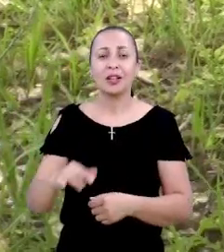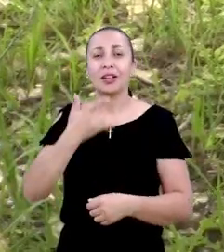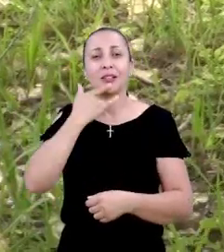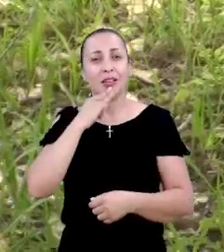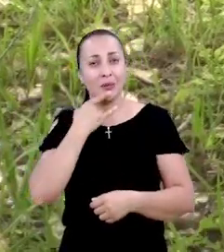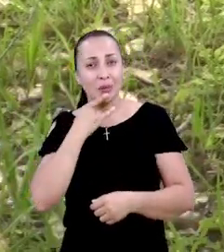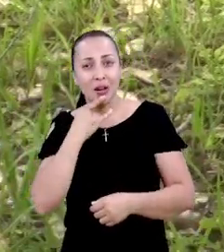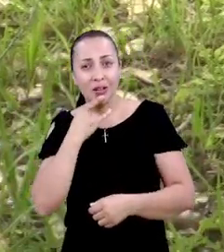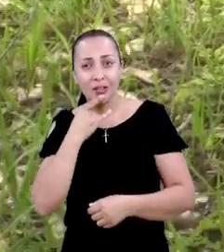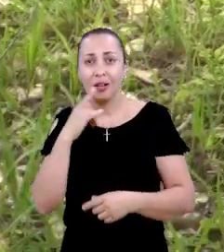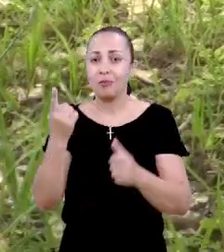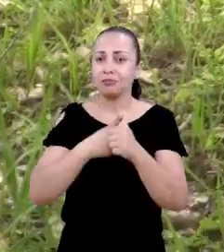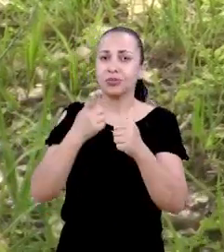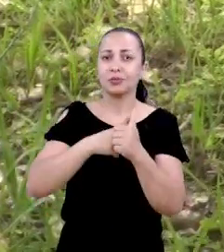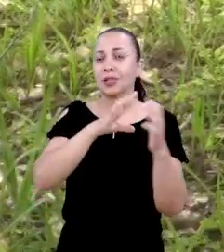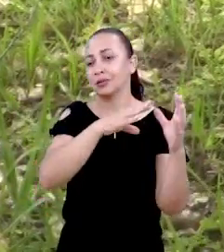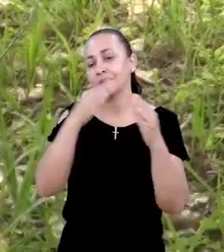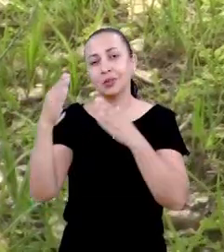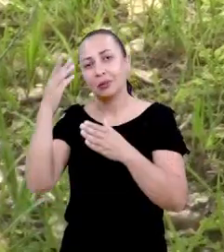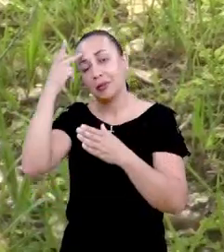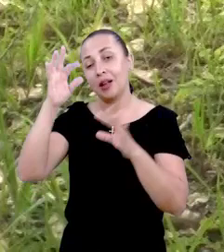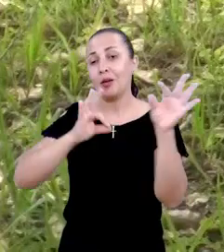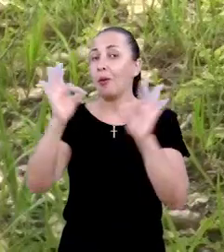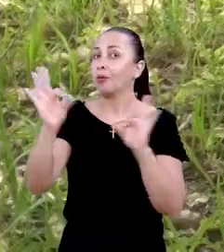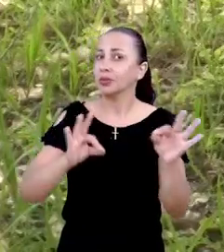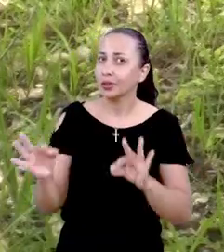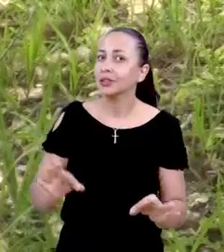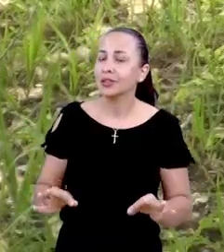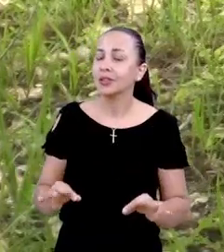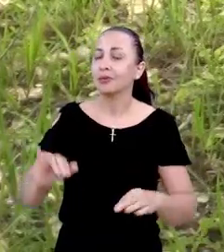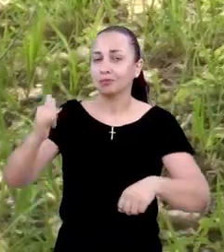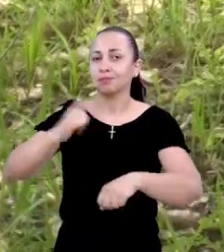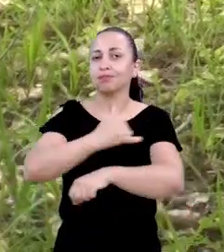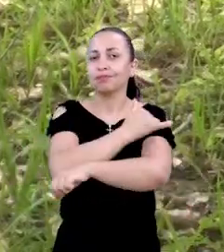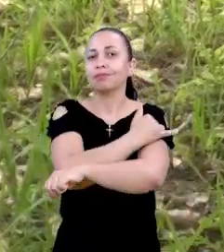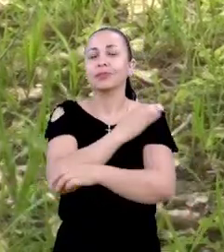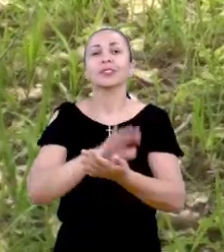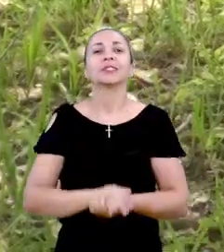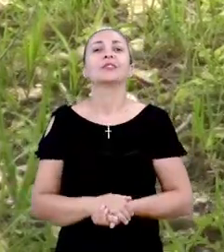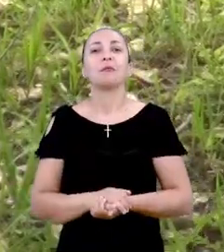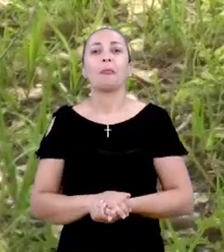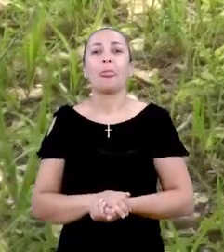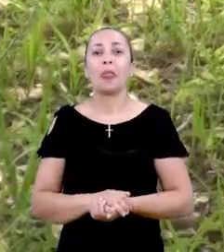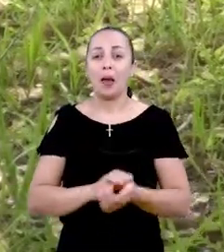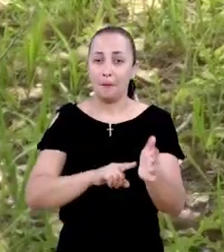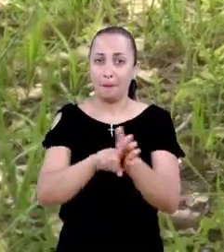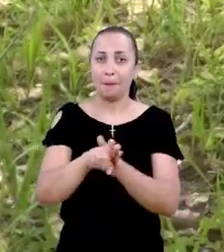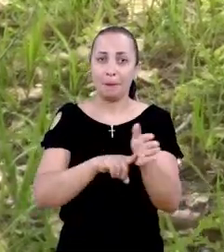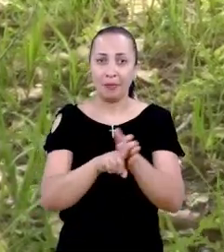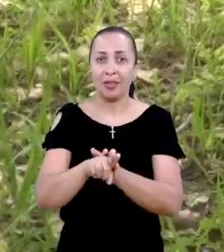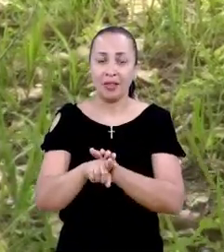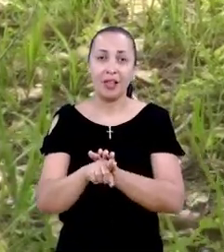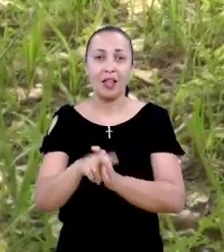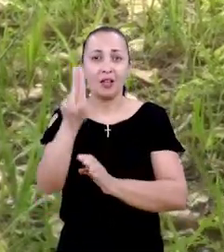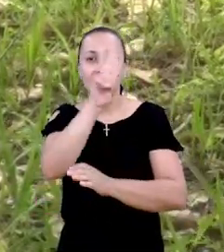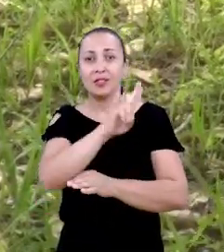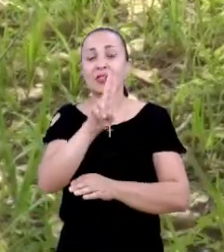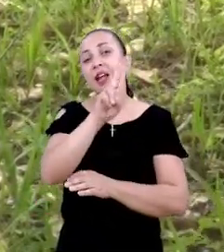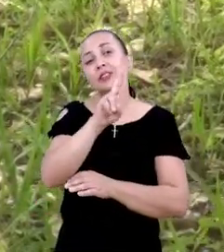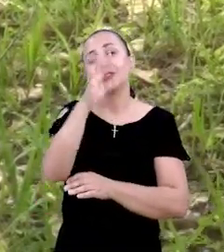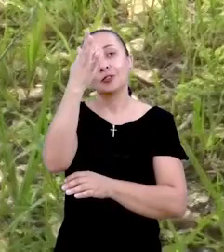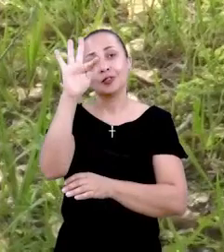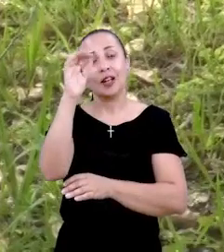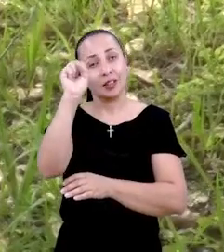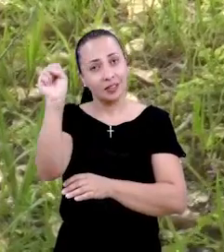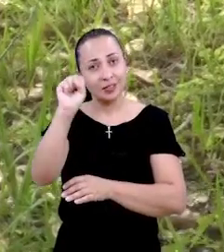bebidas alcoólicas é o primeiro passo para o controle da obesidade. Uma pesquisa da Universidade Federal de Sergipe